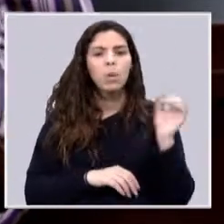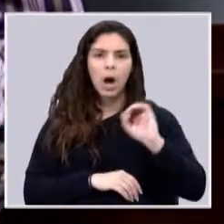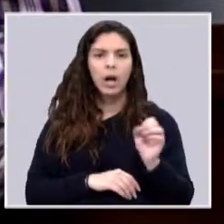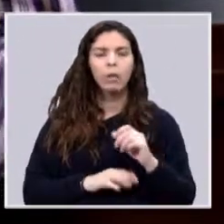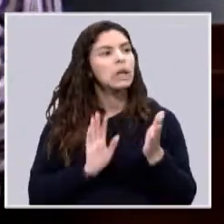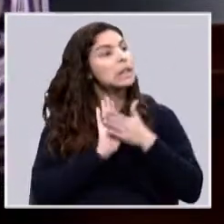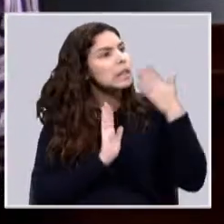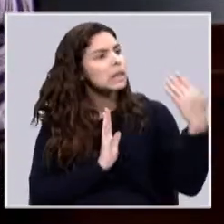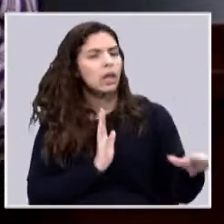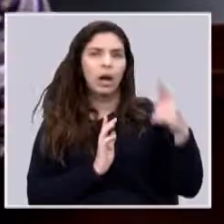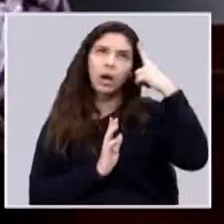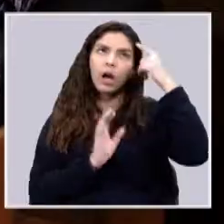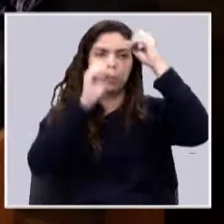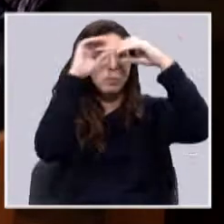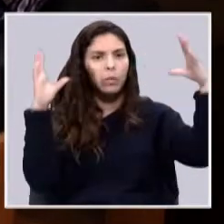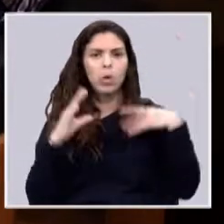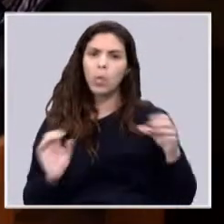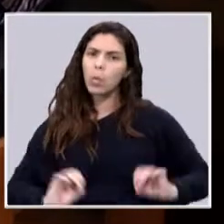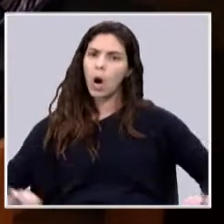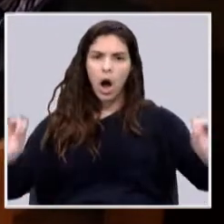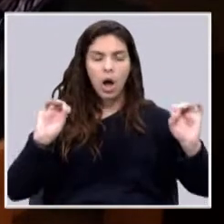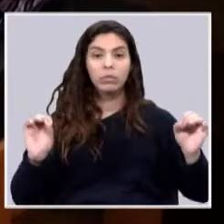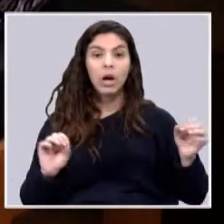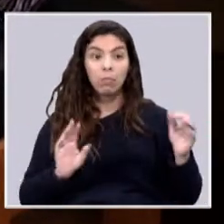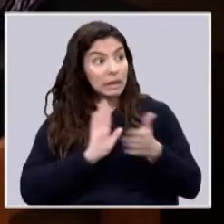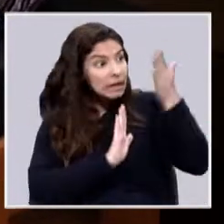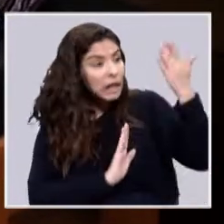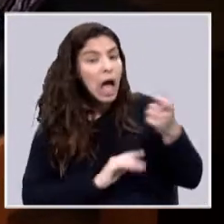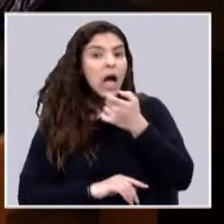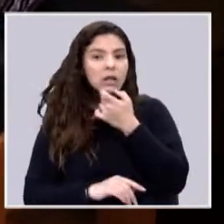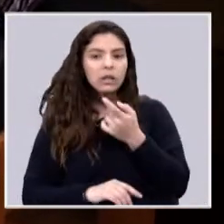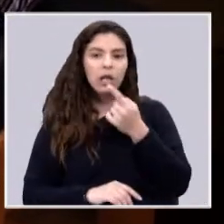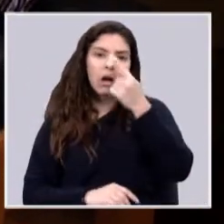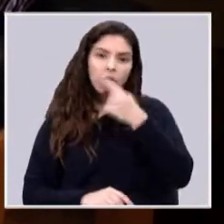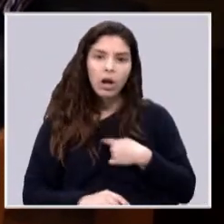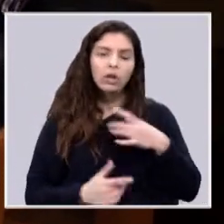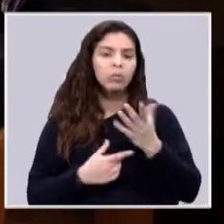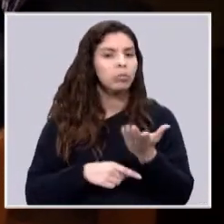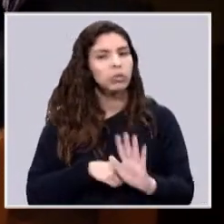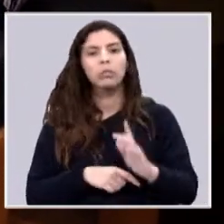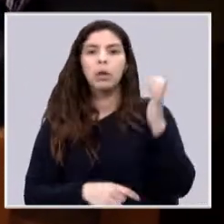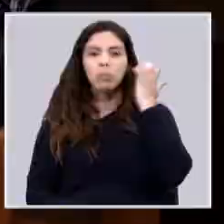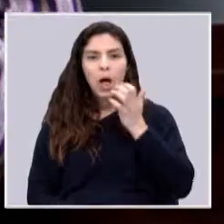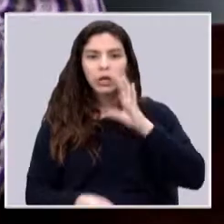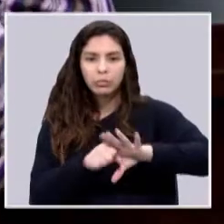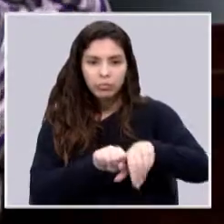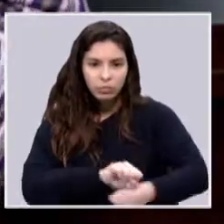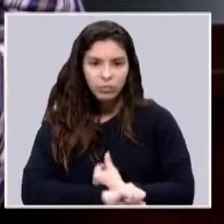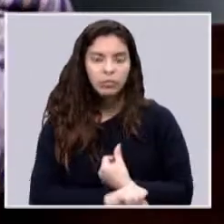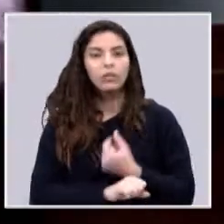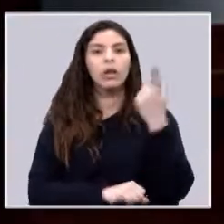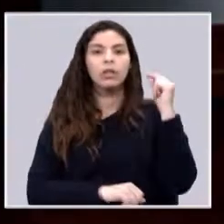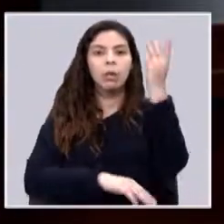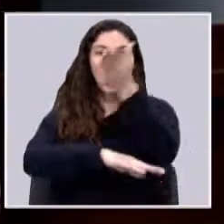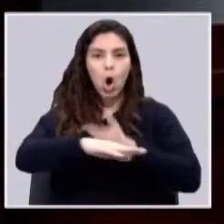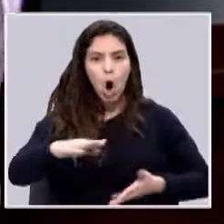lá iguais. Saem de lá a entender o flagelo dos microplásticos, do finning,